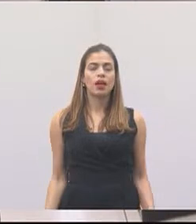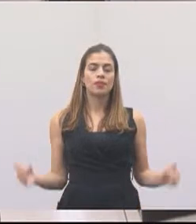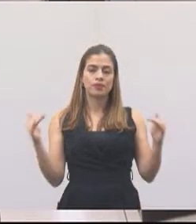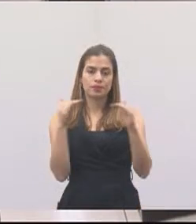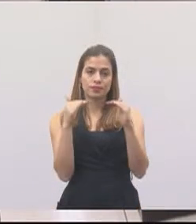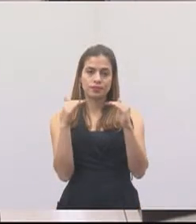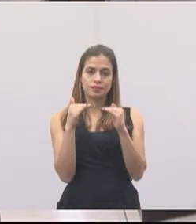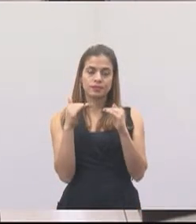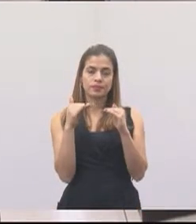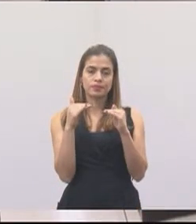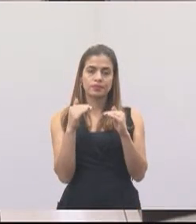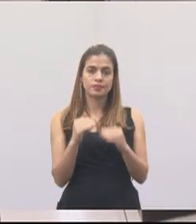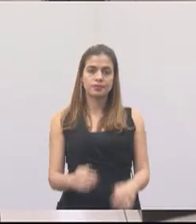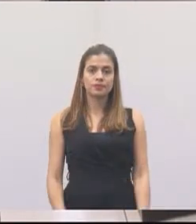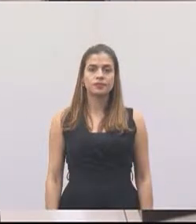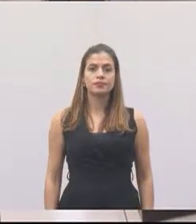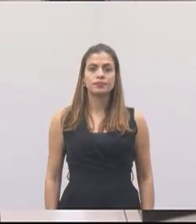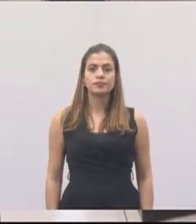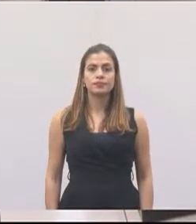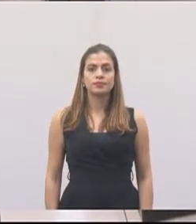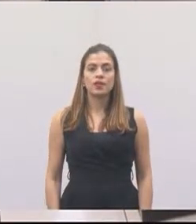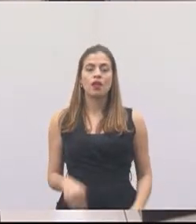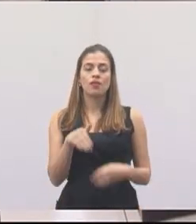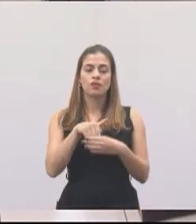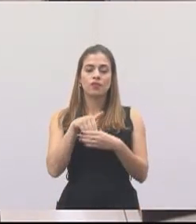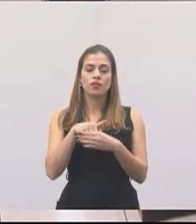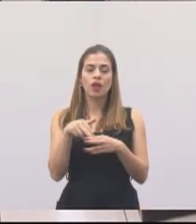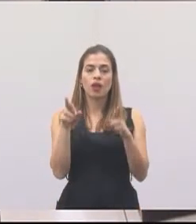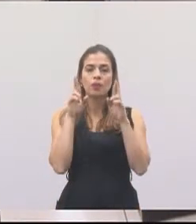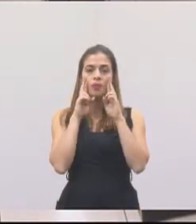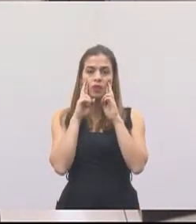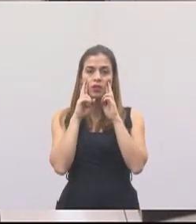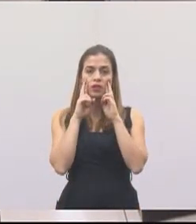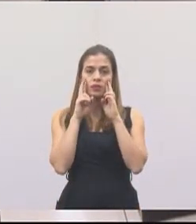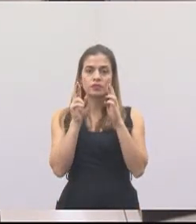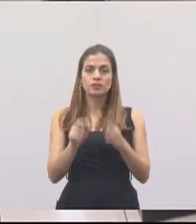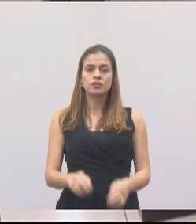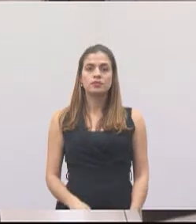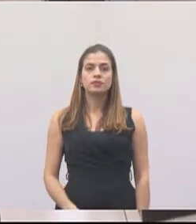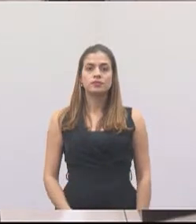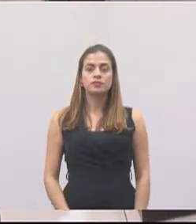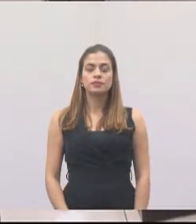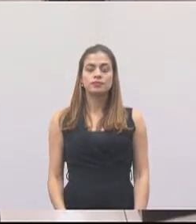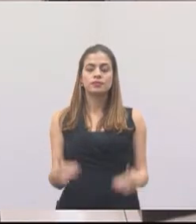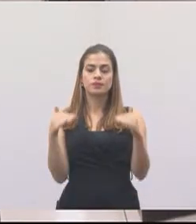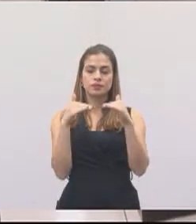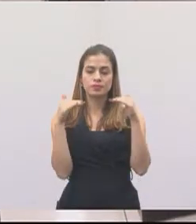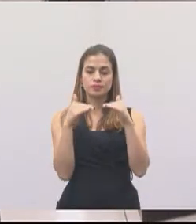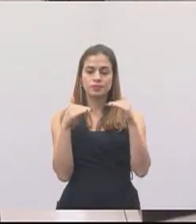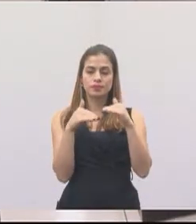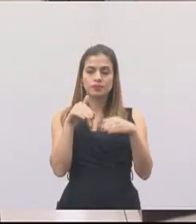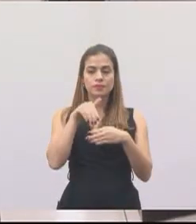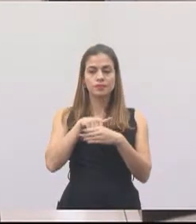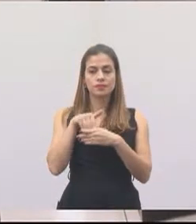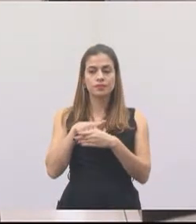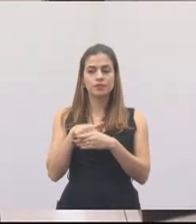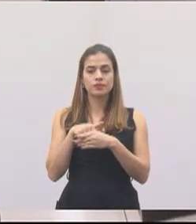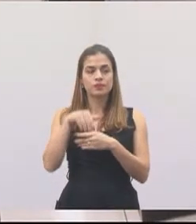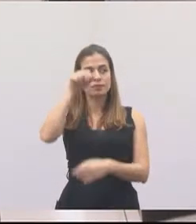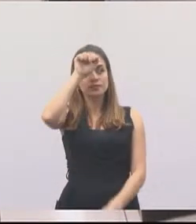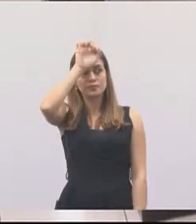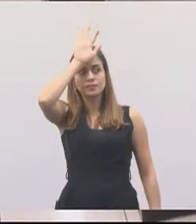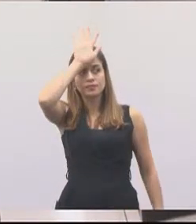Favorável. Como voto o vereador Roberto Abreu? Favorável. Como voto o vereador Dr.